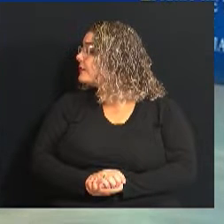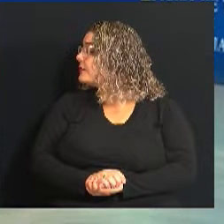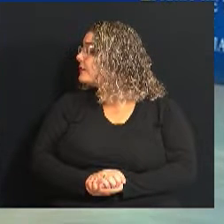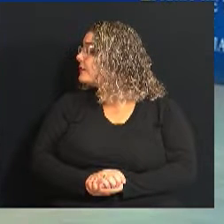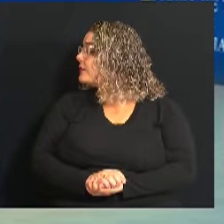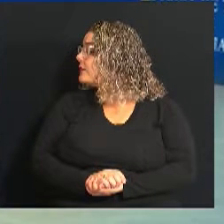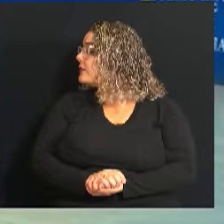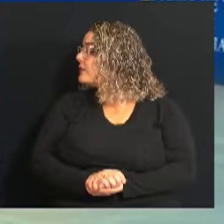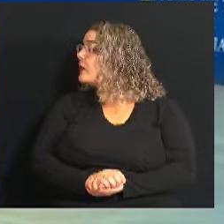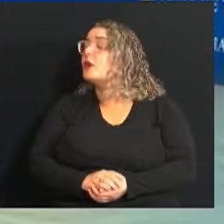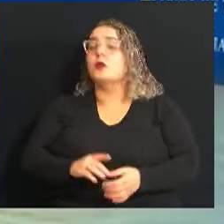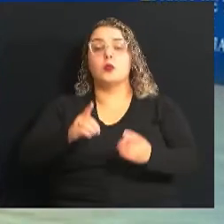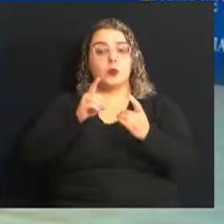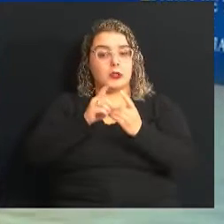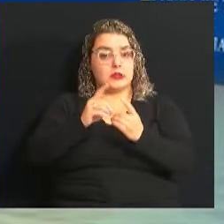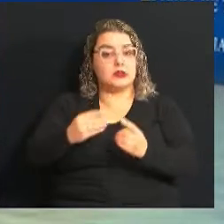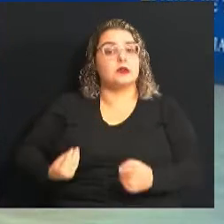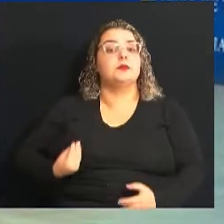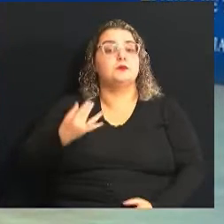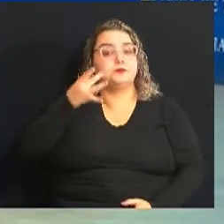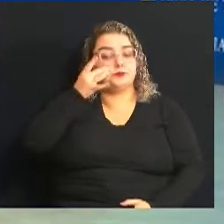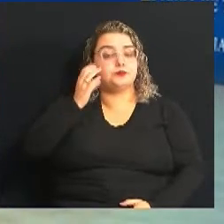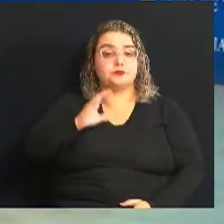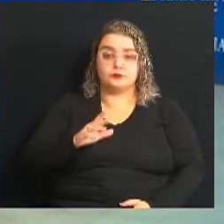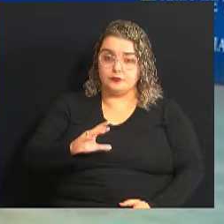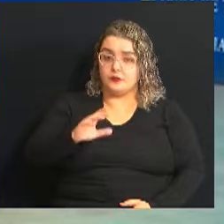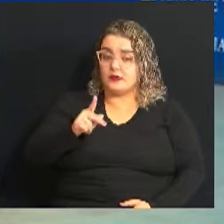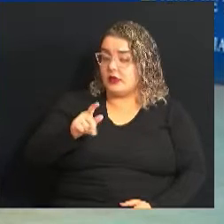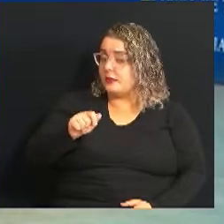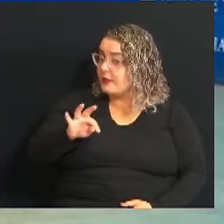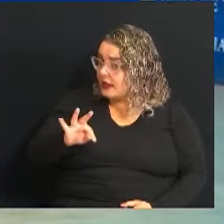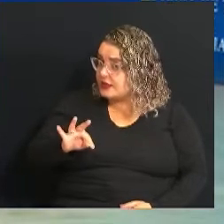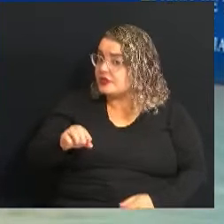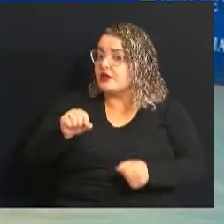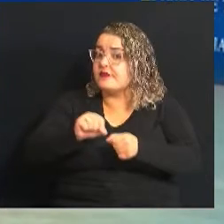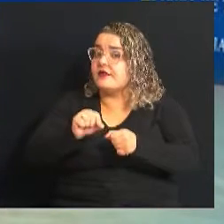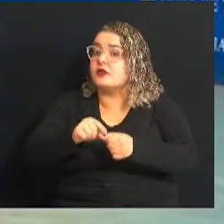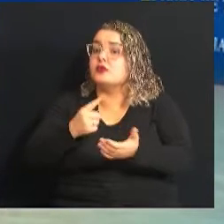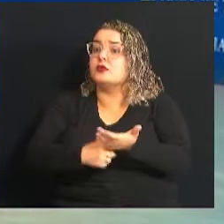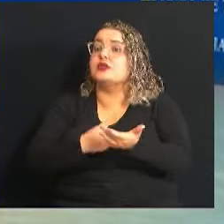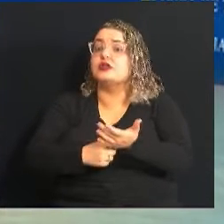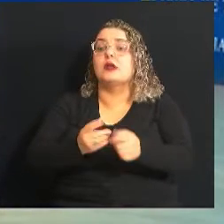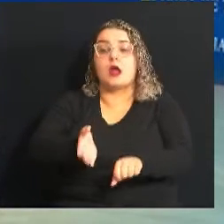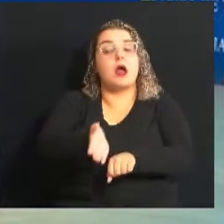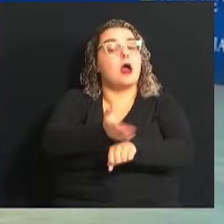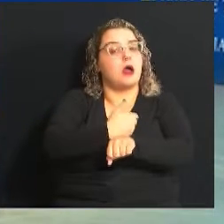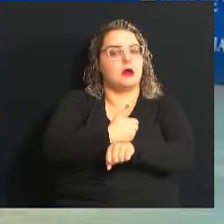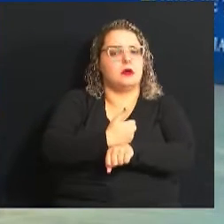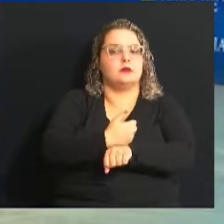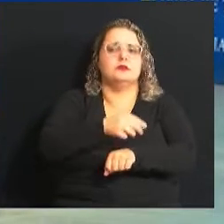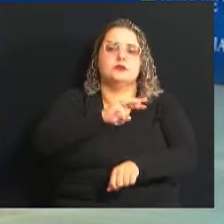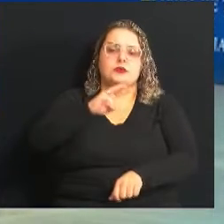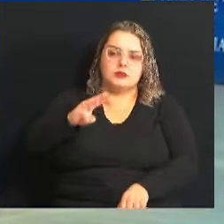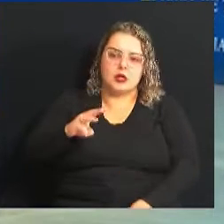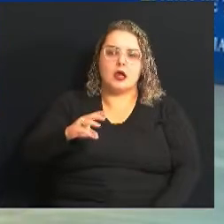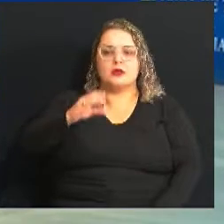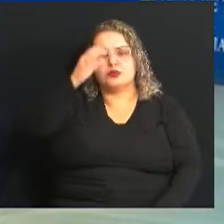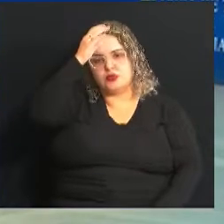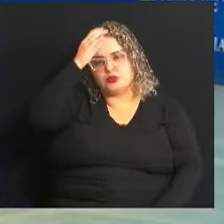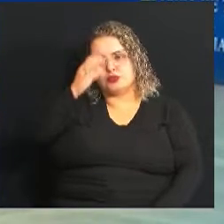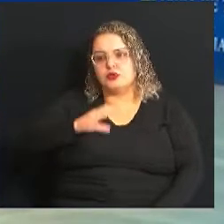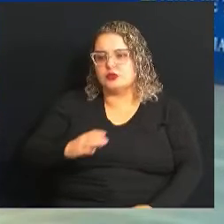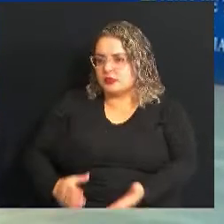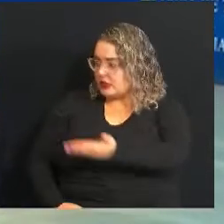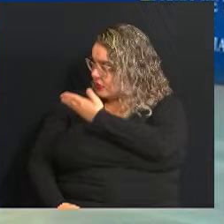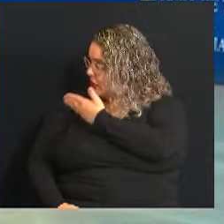cepat.campinas.sp.gov.br. O atendimento presencial do CEPAT Campinas é realizado mediante agendamento no portal do cidadão em uma das 3